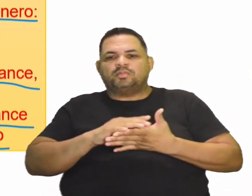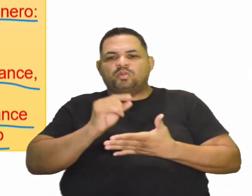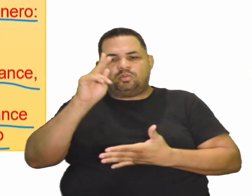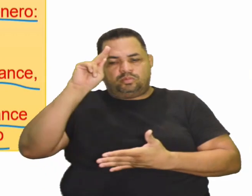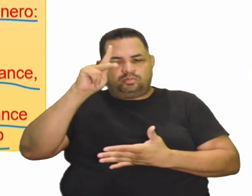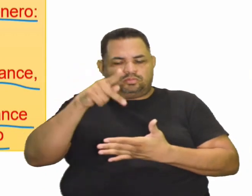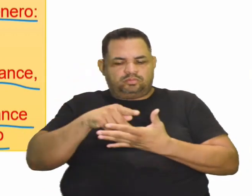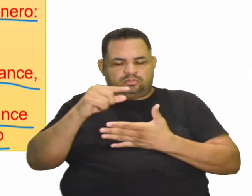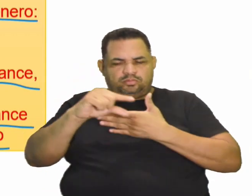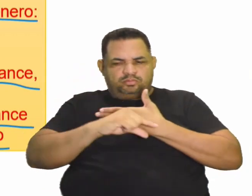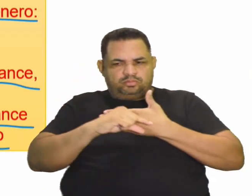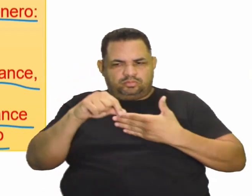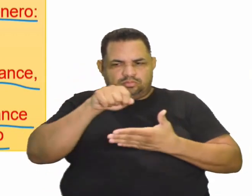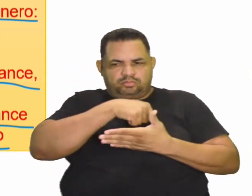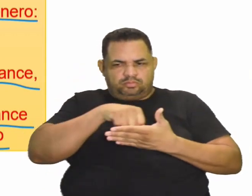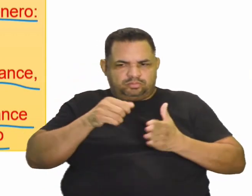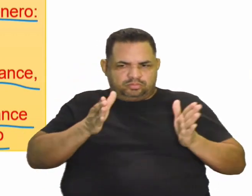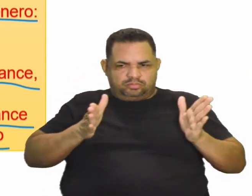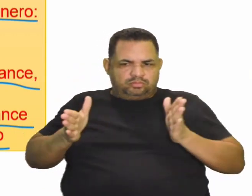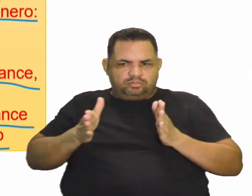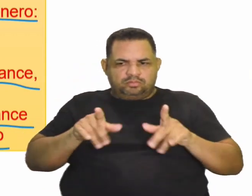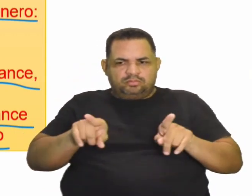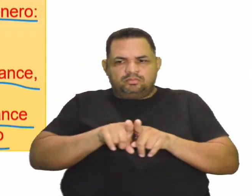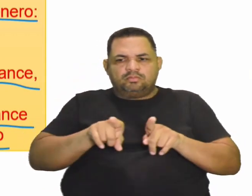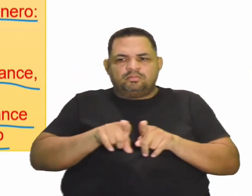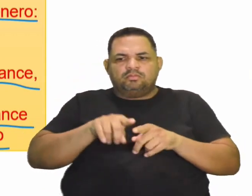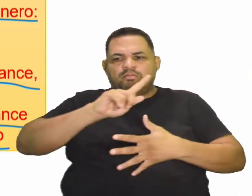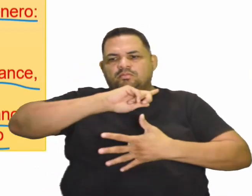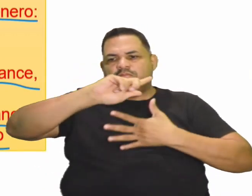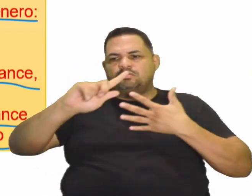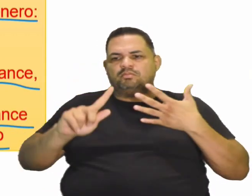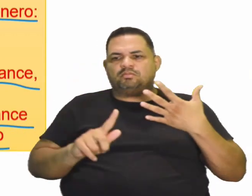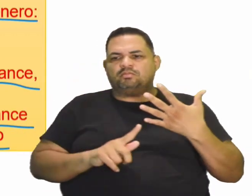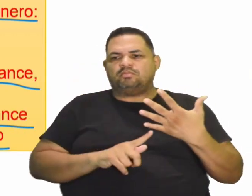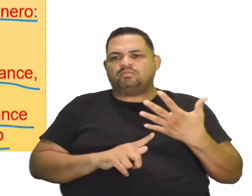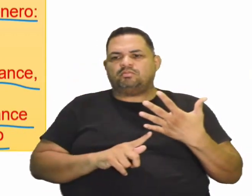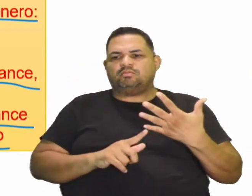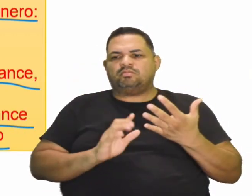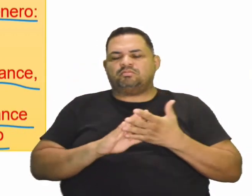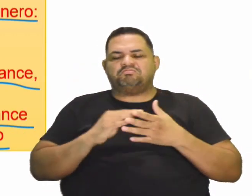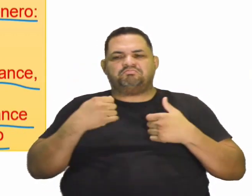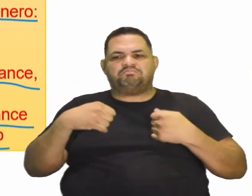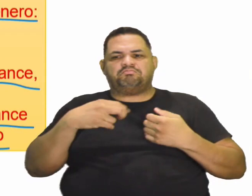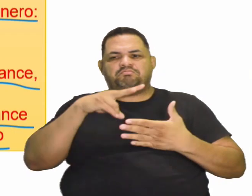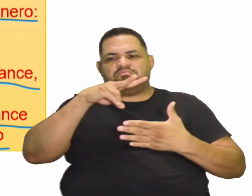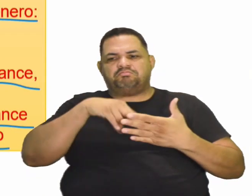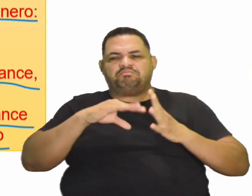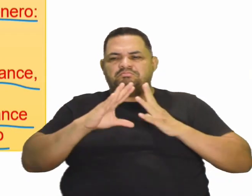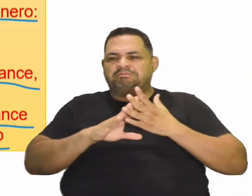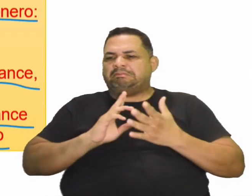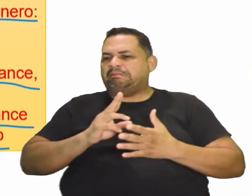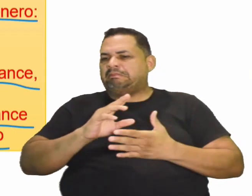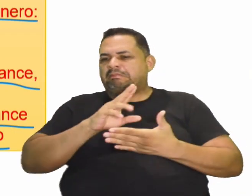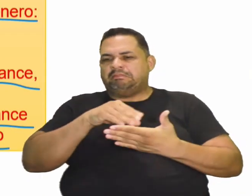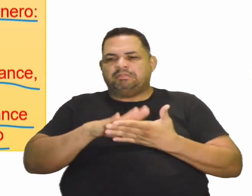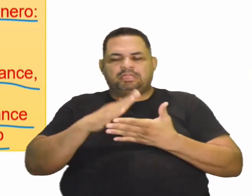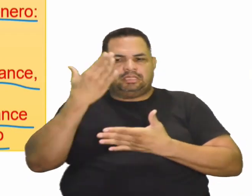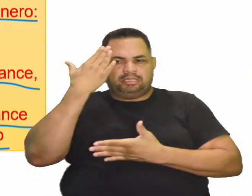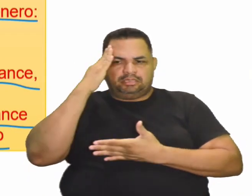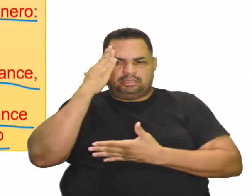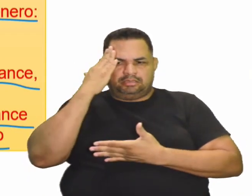o escritor, período, também o gênero, você não precisa ler esse livro várias vezes para compreender o